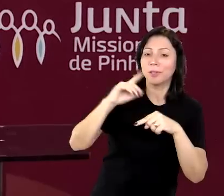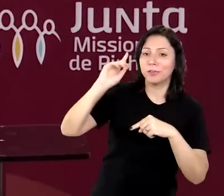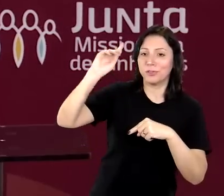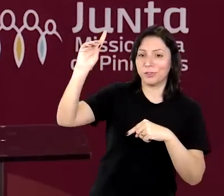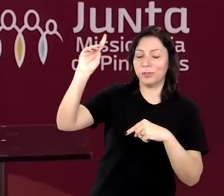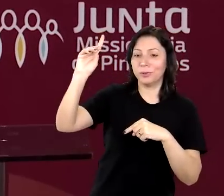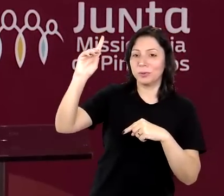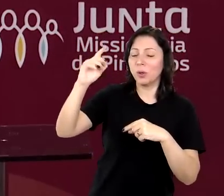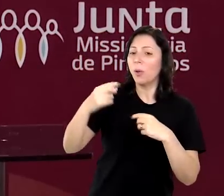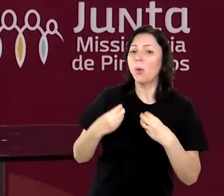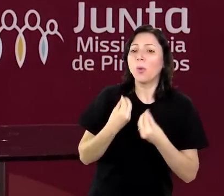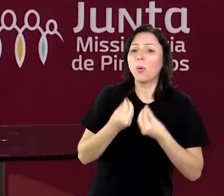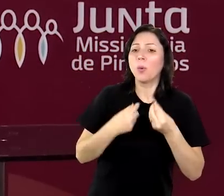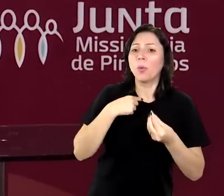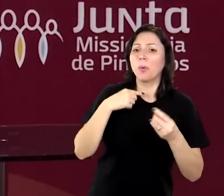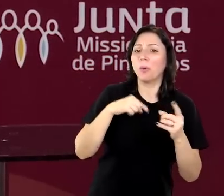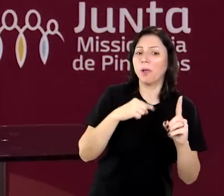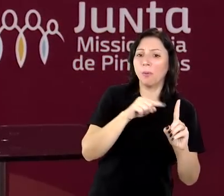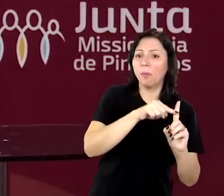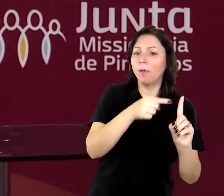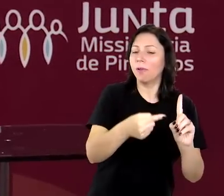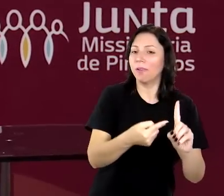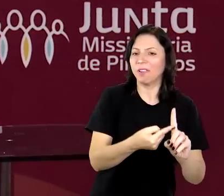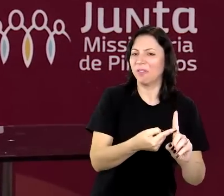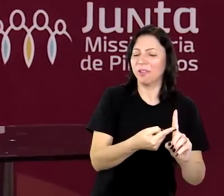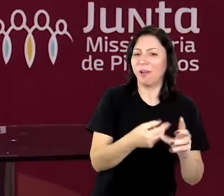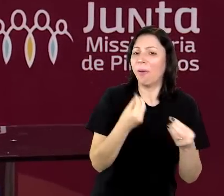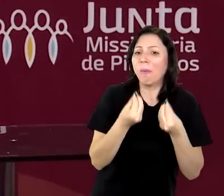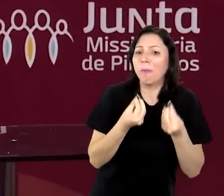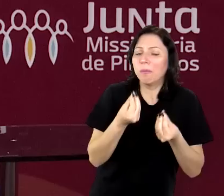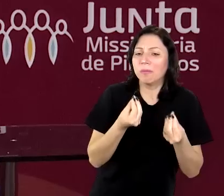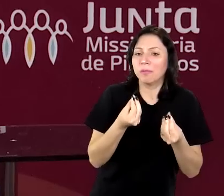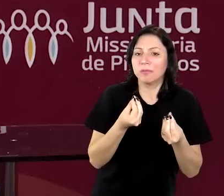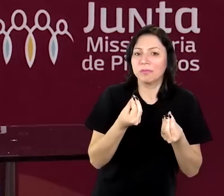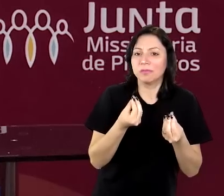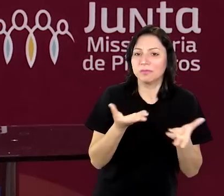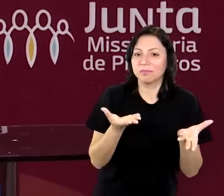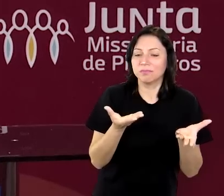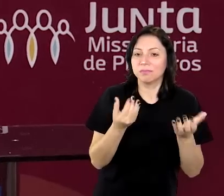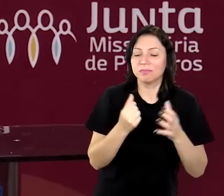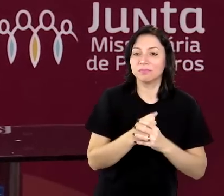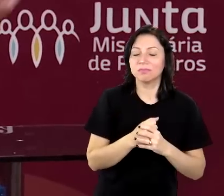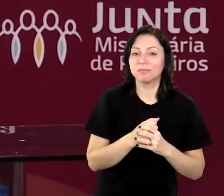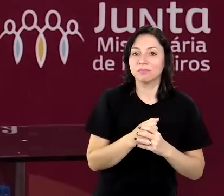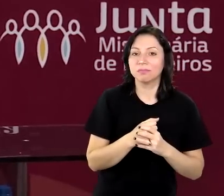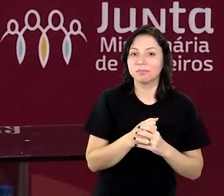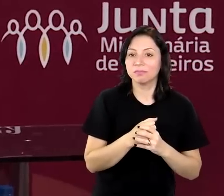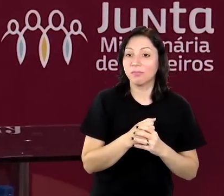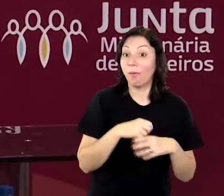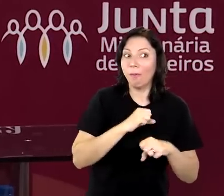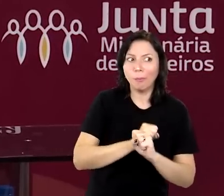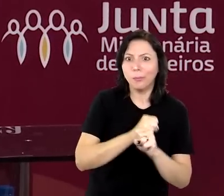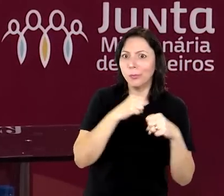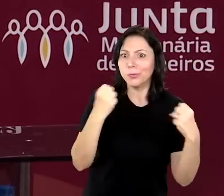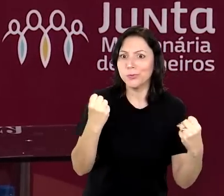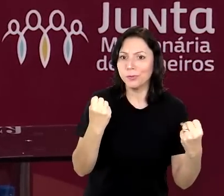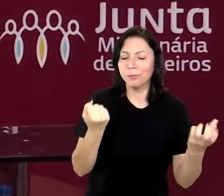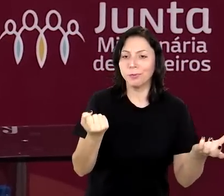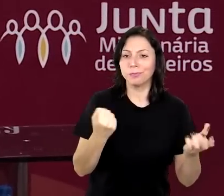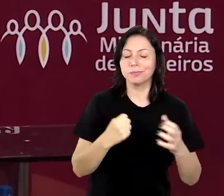de Altíssimo, Deus, o Senhor, lhe dará o trono de Davi? Como é que vai ser isso? Como é que pode acontecer isso?